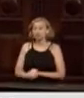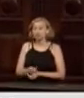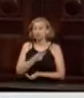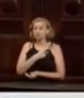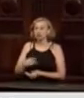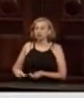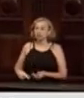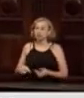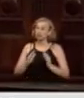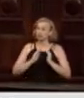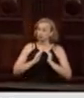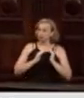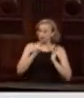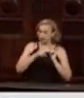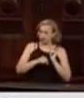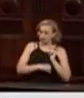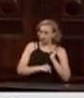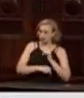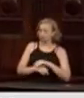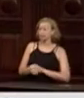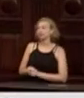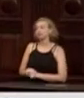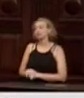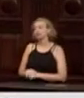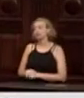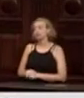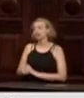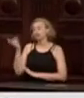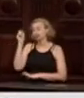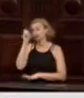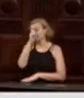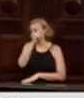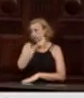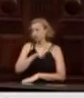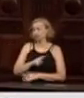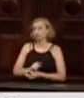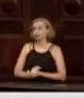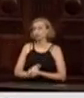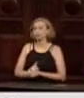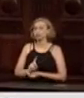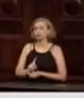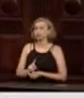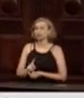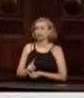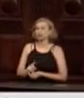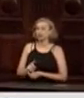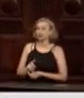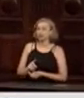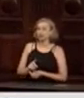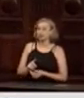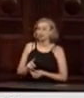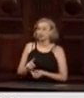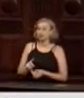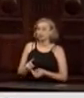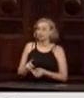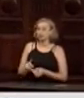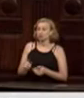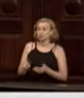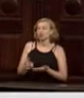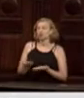dessa casa criou embaraço e dificuldades para que as isenções fiscais, que estão no seio dos processos